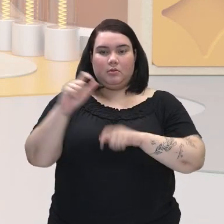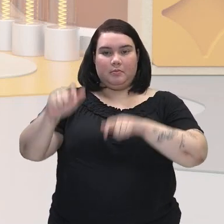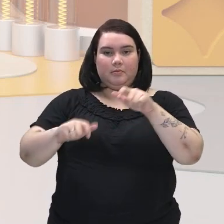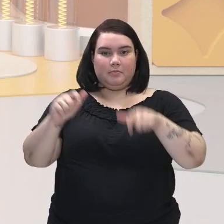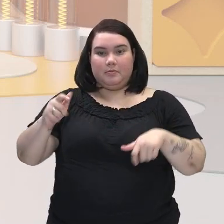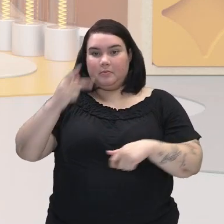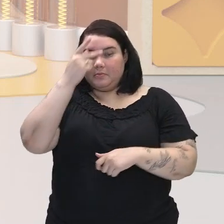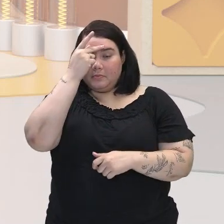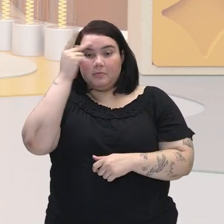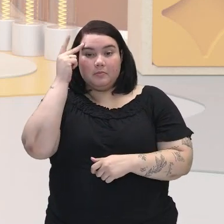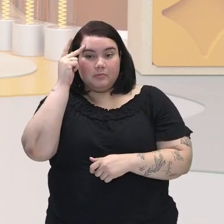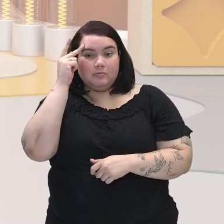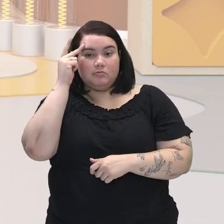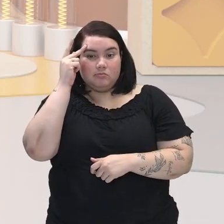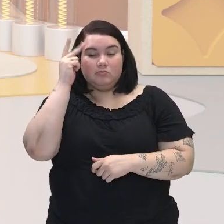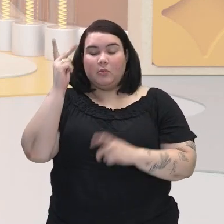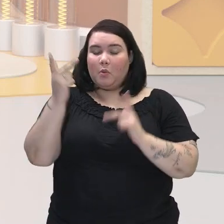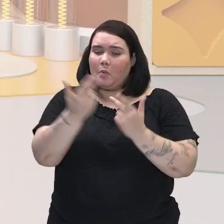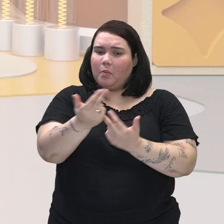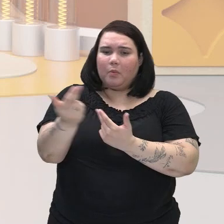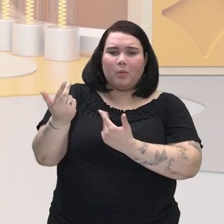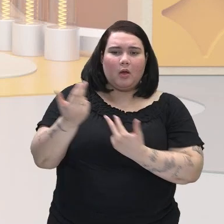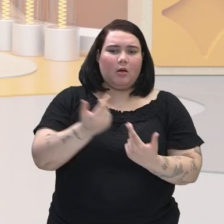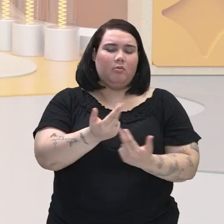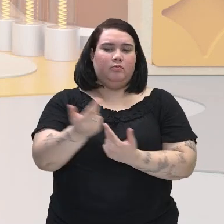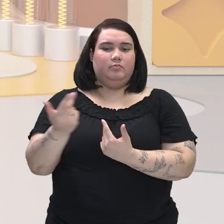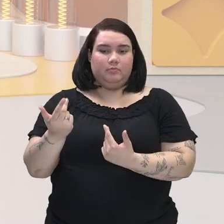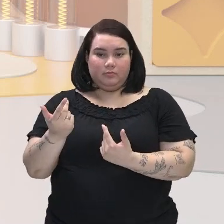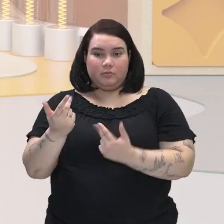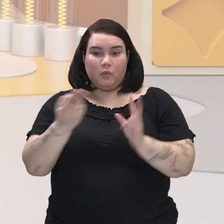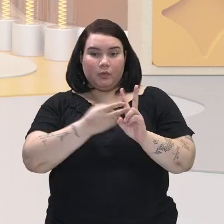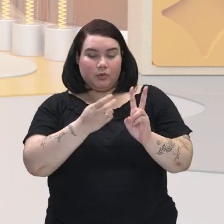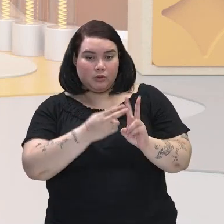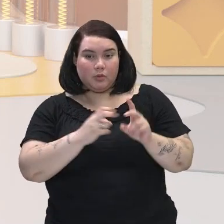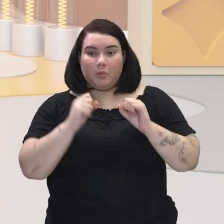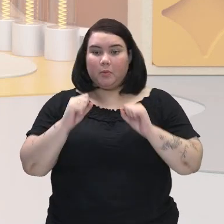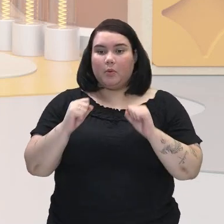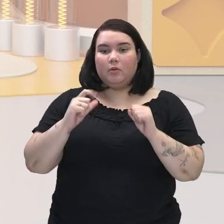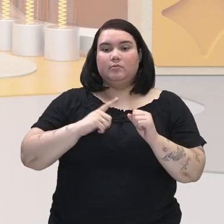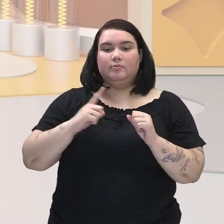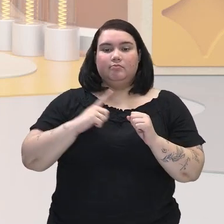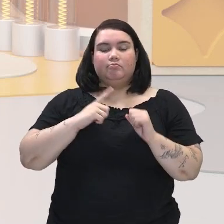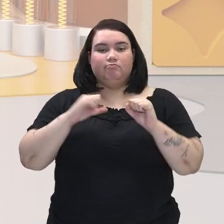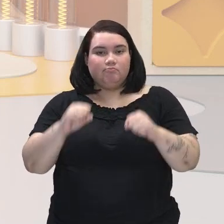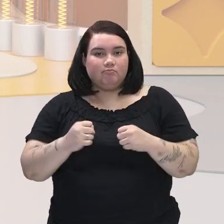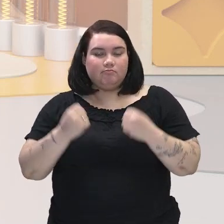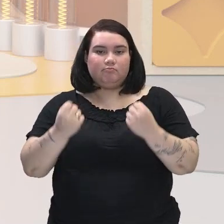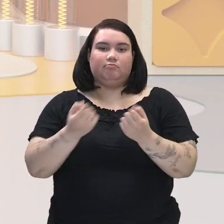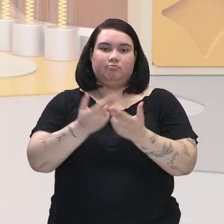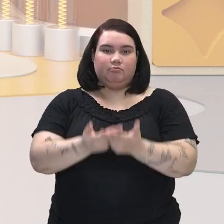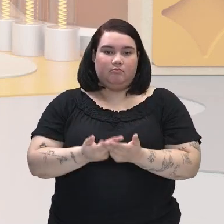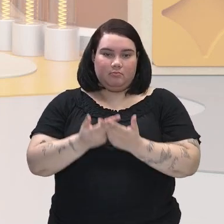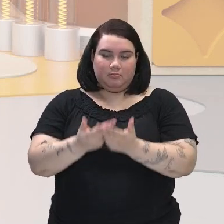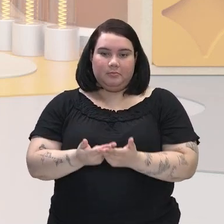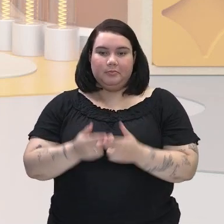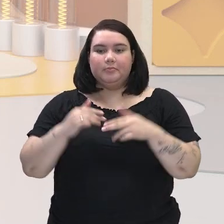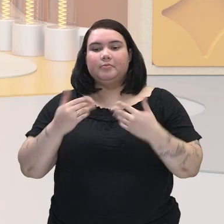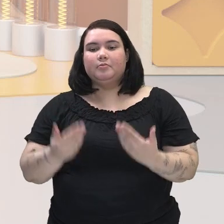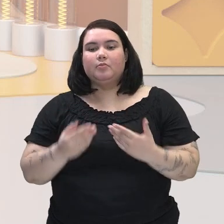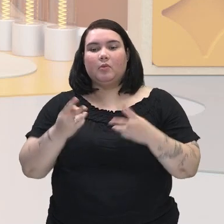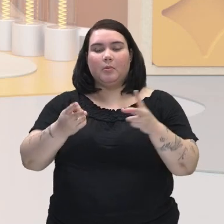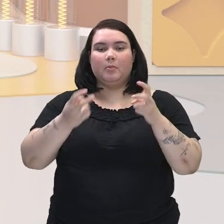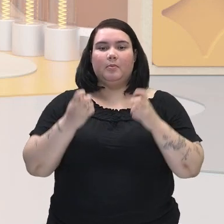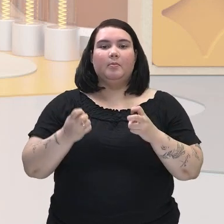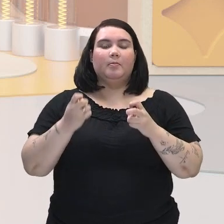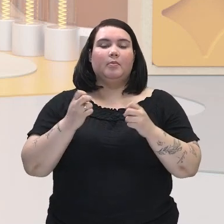pessoas, são pessoas como nós, como eu, como você, os indígenas, podem se resistir, né? Então, muito se vê, por exemplo, hoje o